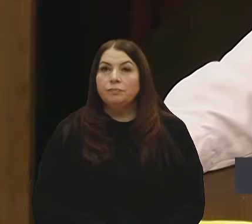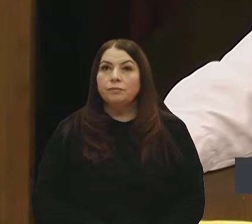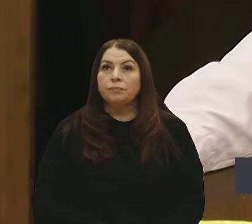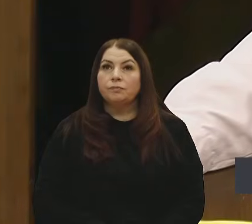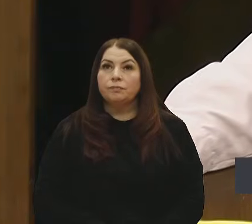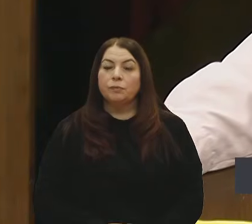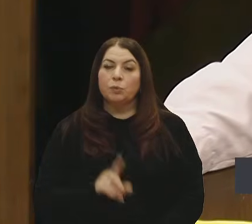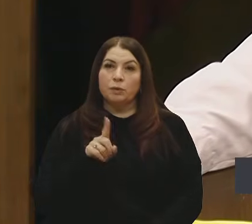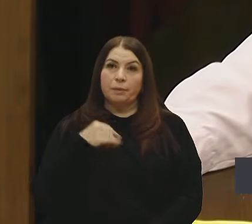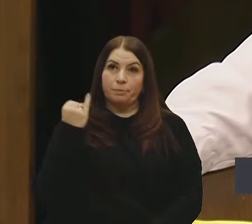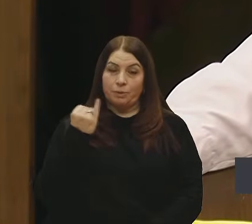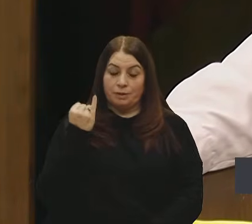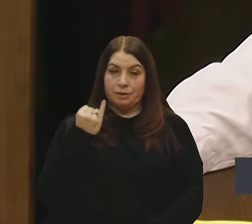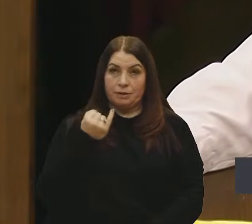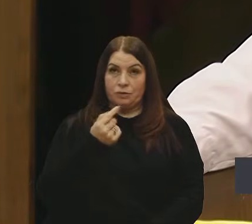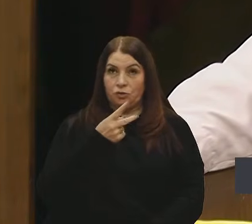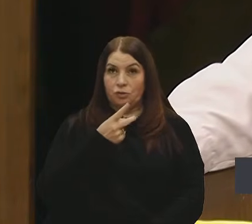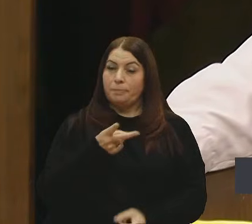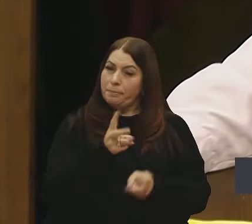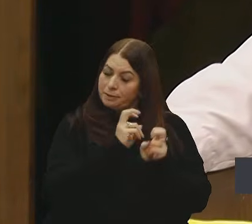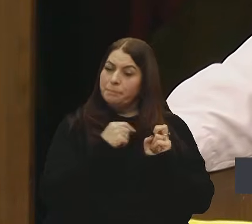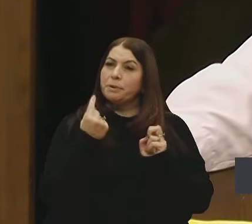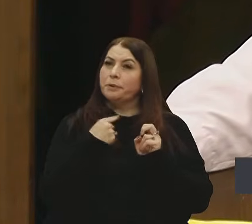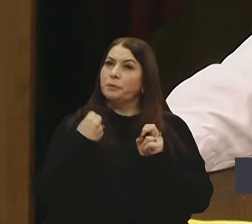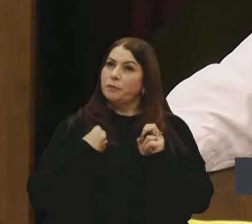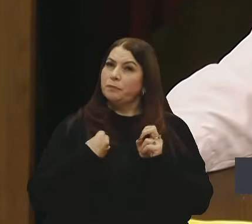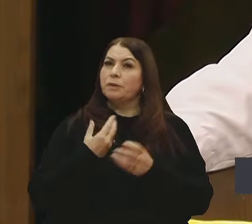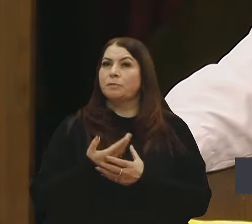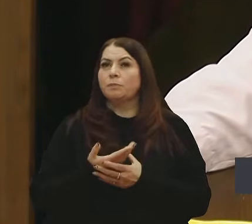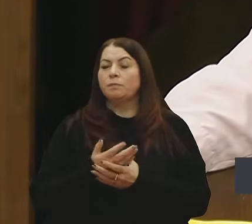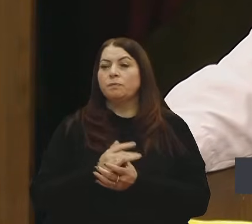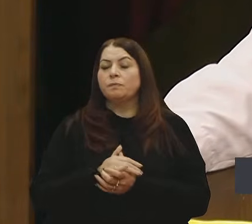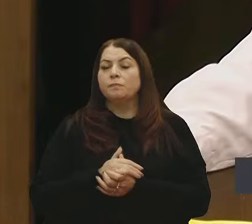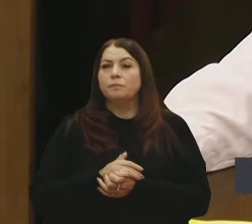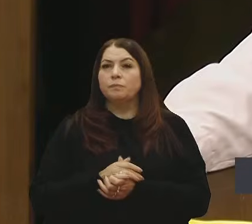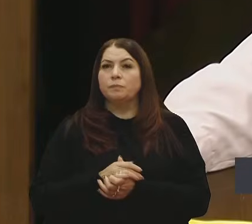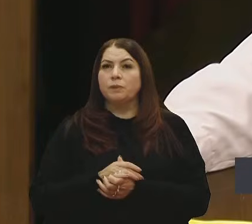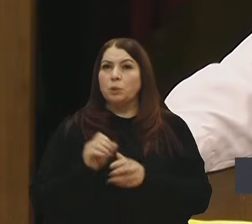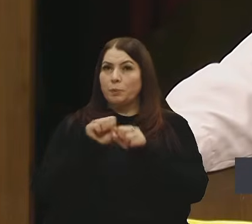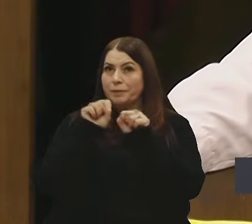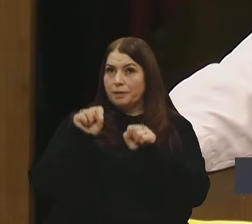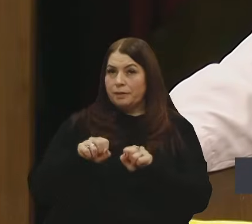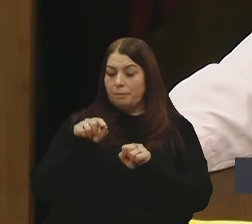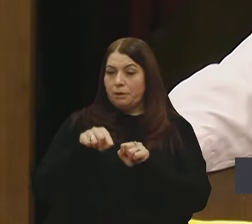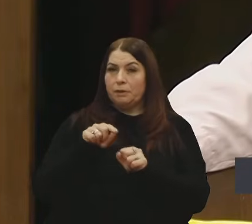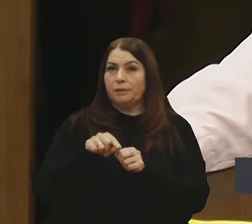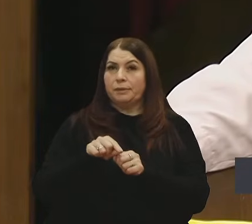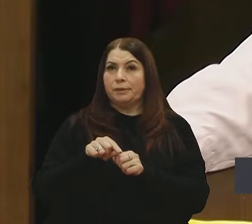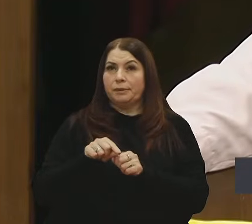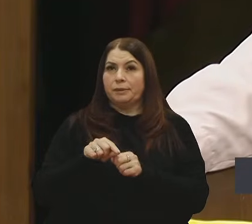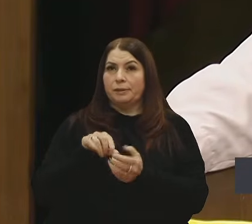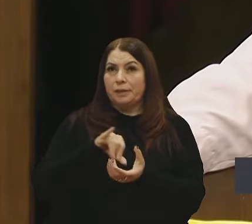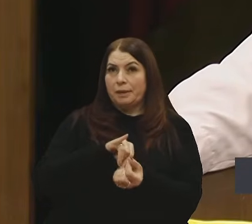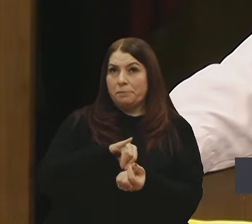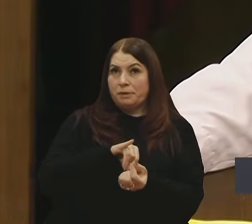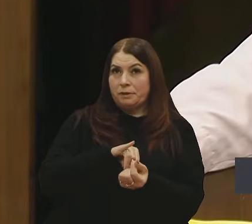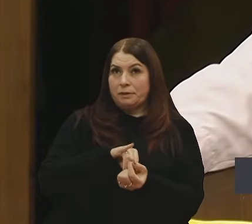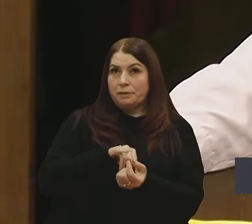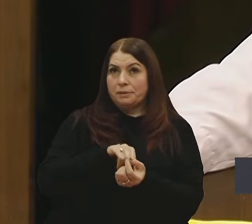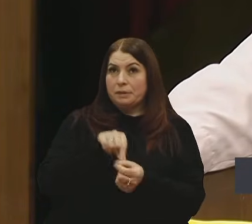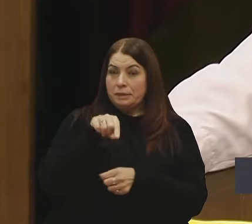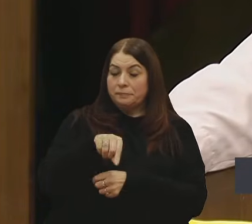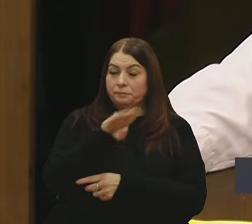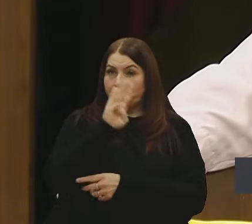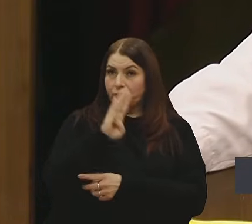O que é importante a gente perceber é que nós vivemos num sistema capitalista, ainda mais aqui no